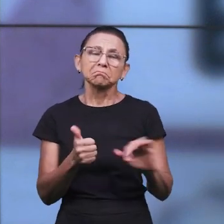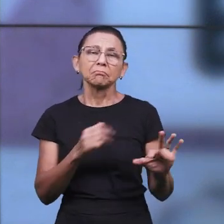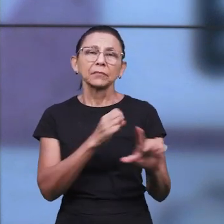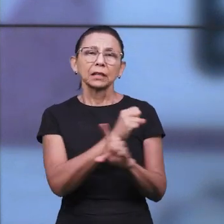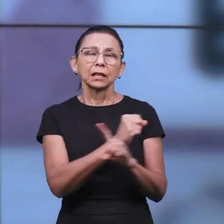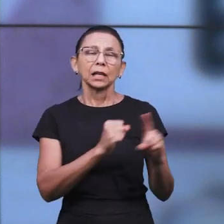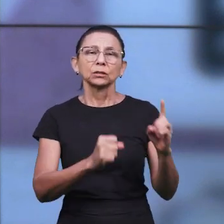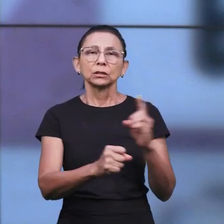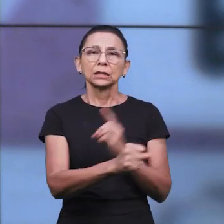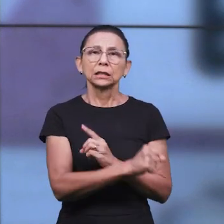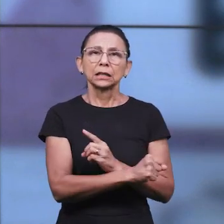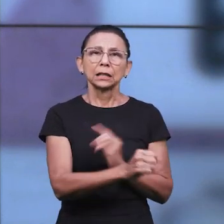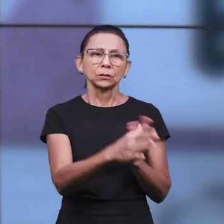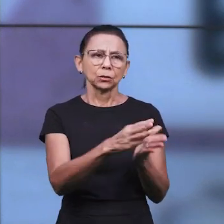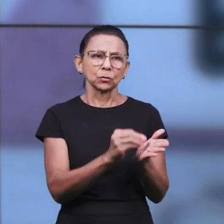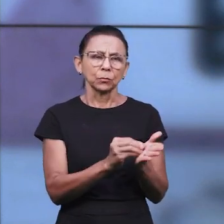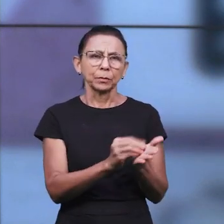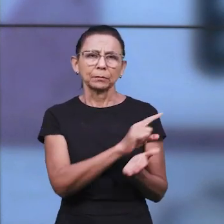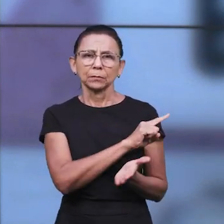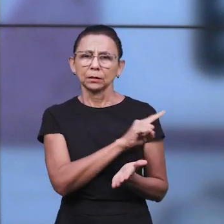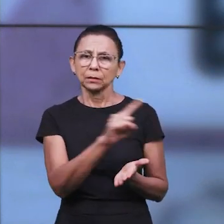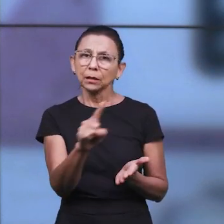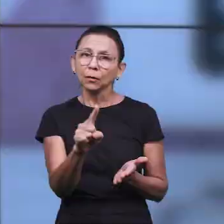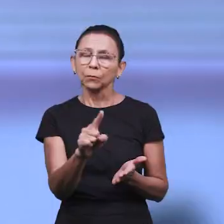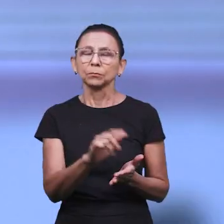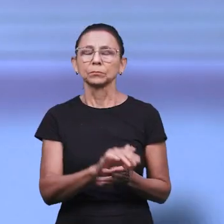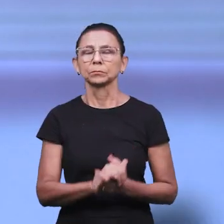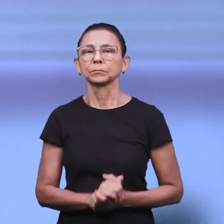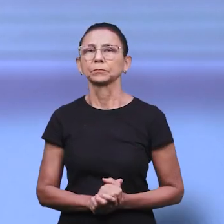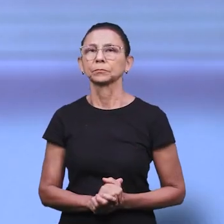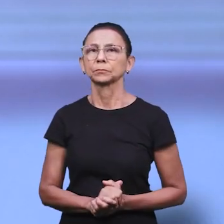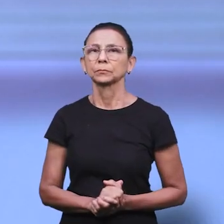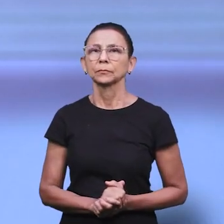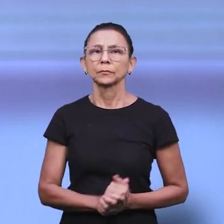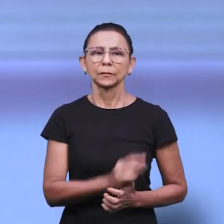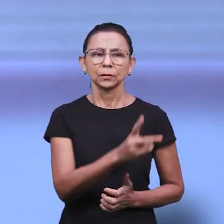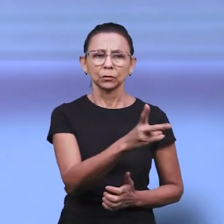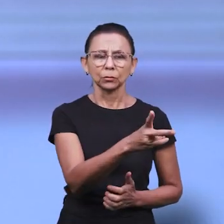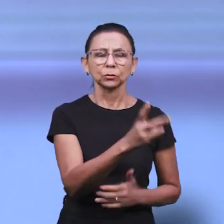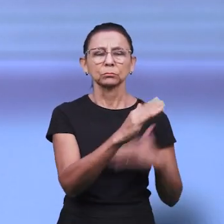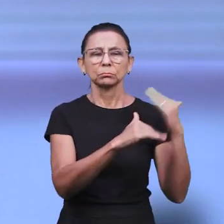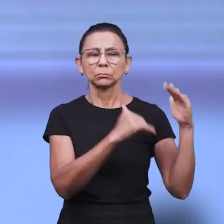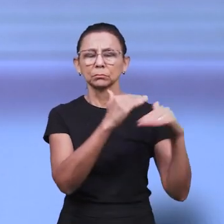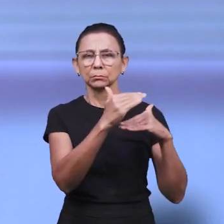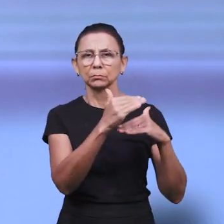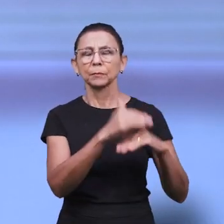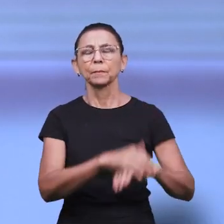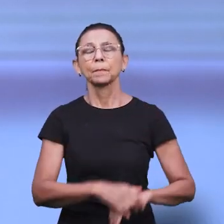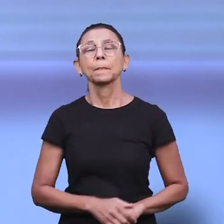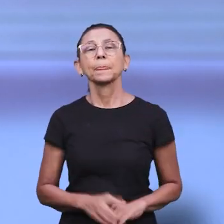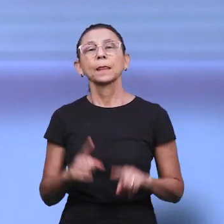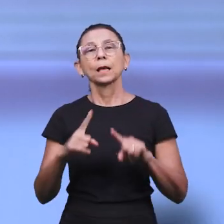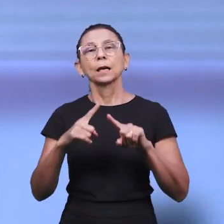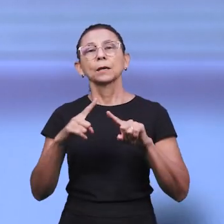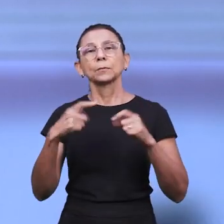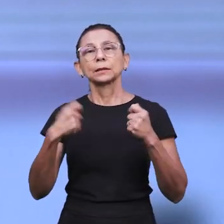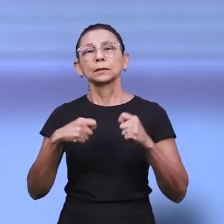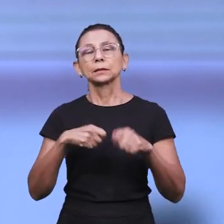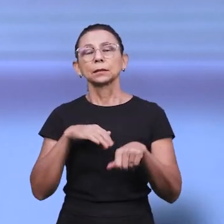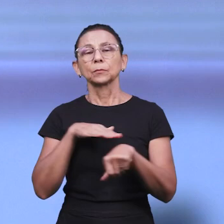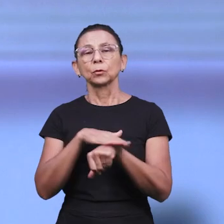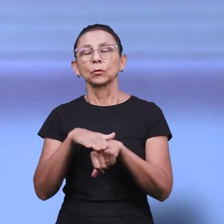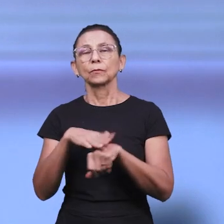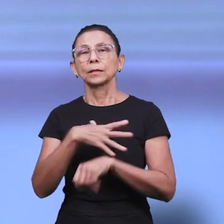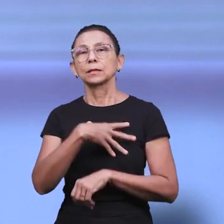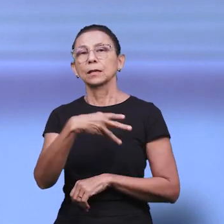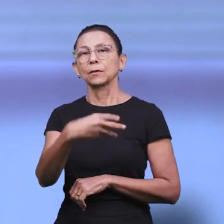de vida não faz com que elas desapareçam. Por isso, precisamos conversar abertamente com os nossos filhos a